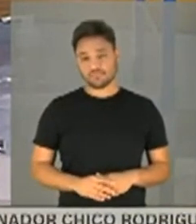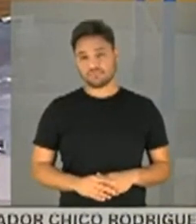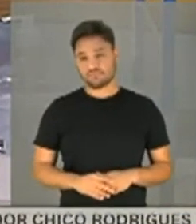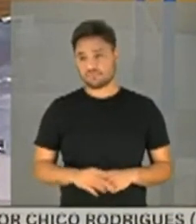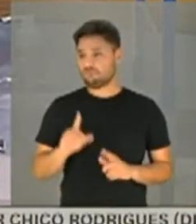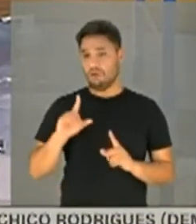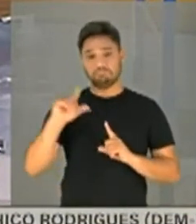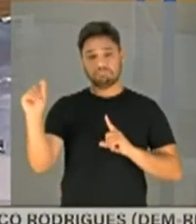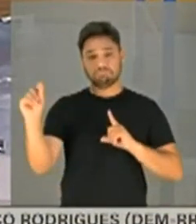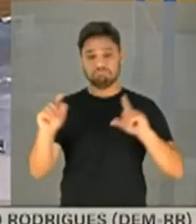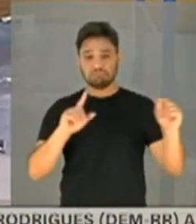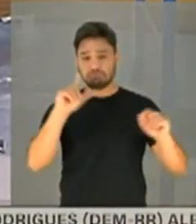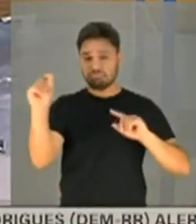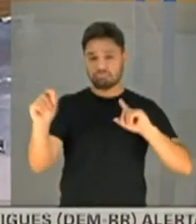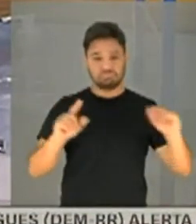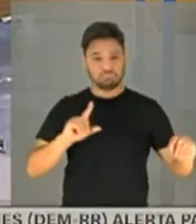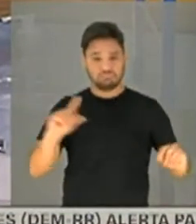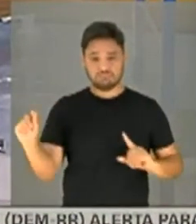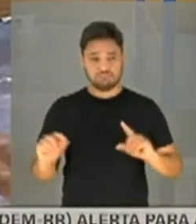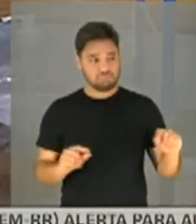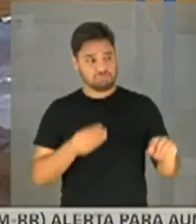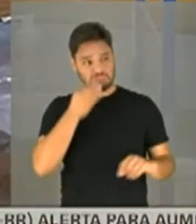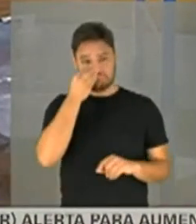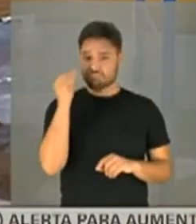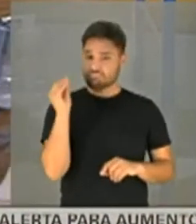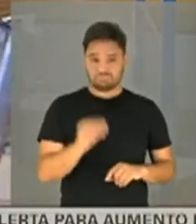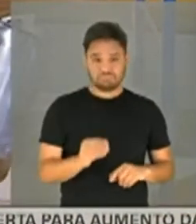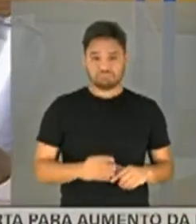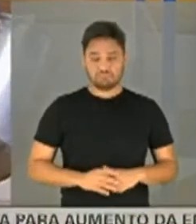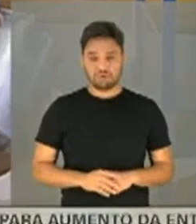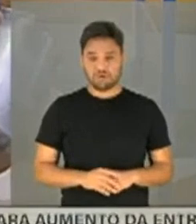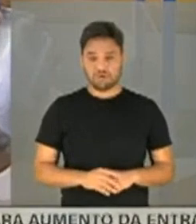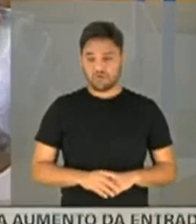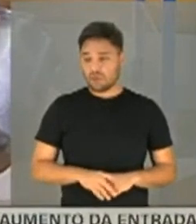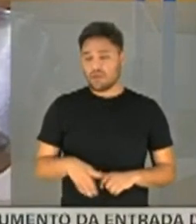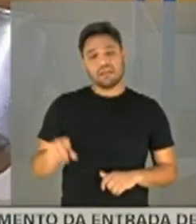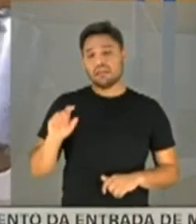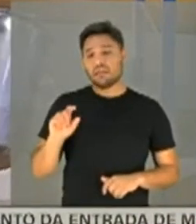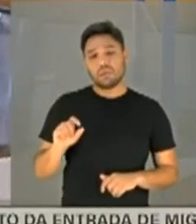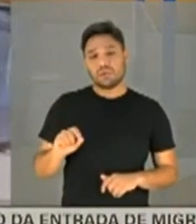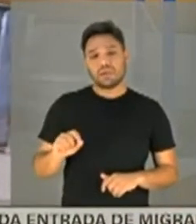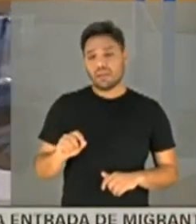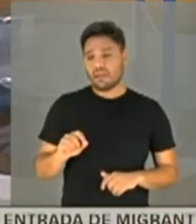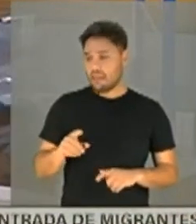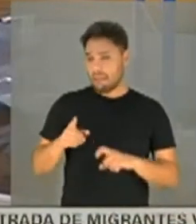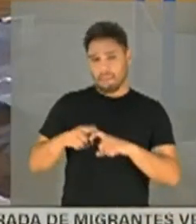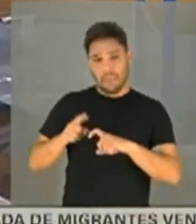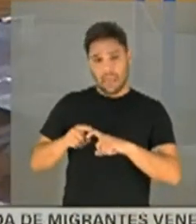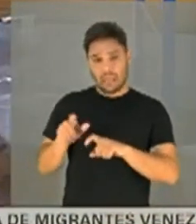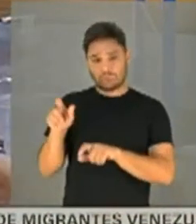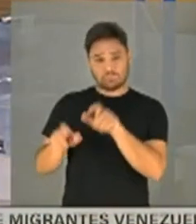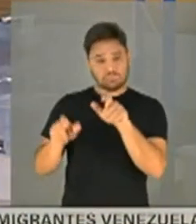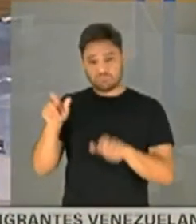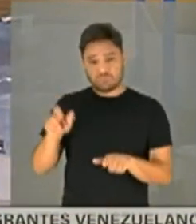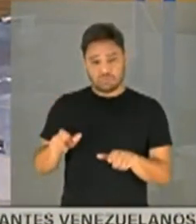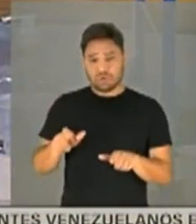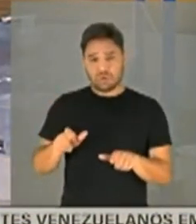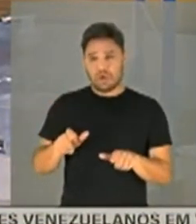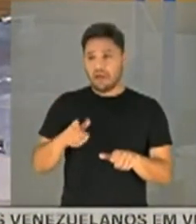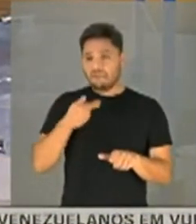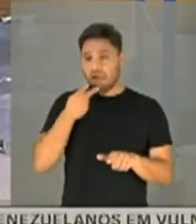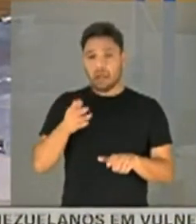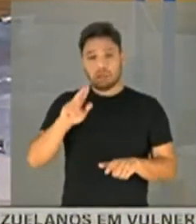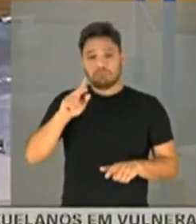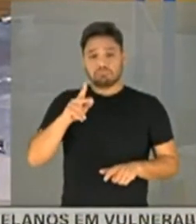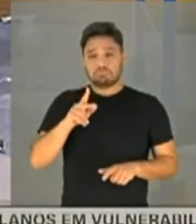Foram embora, deram as costas e deixaram os médicos aqui falando sozinho.